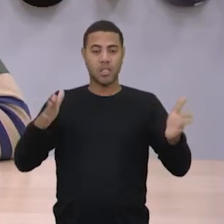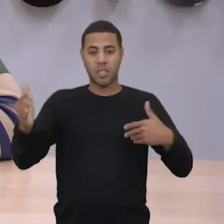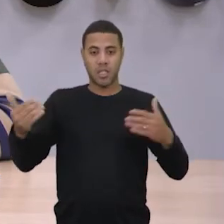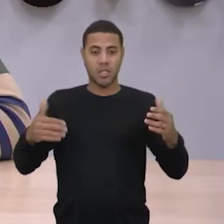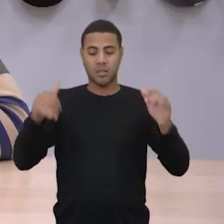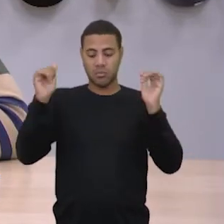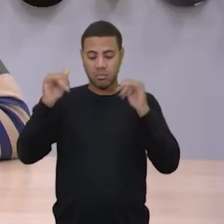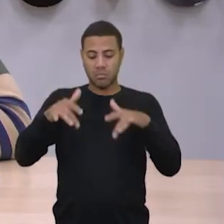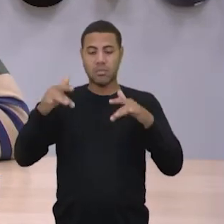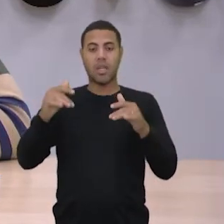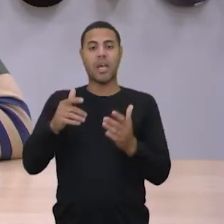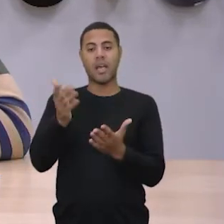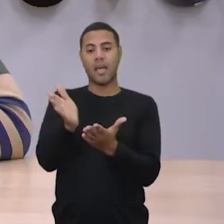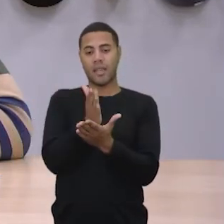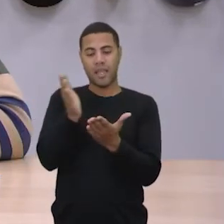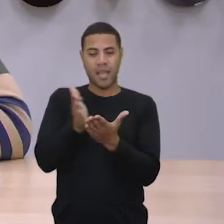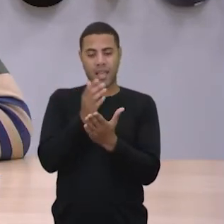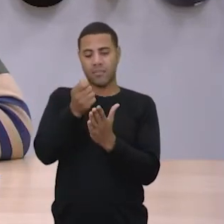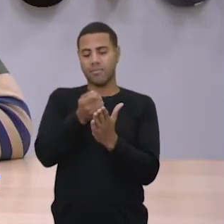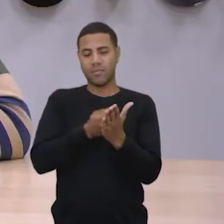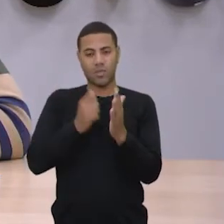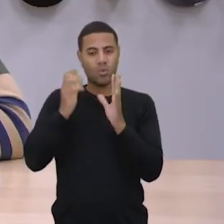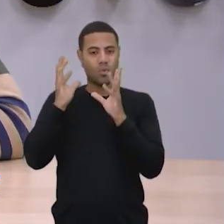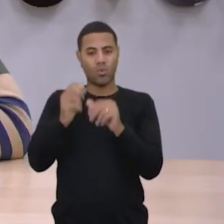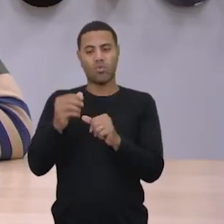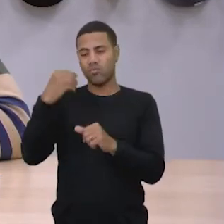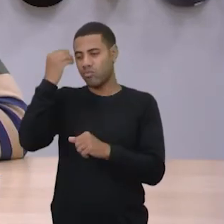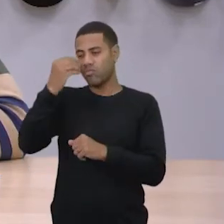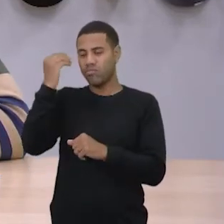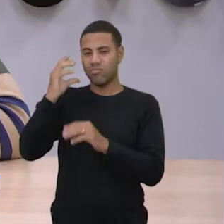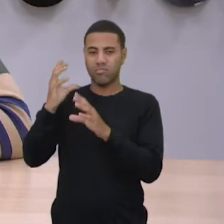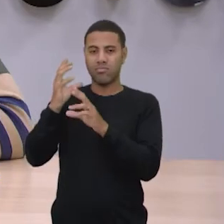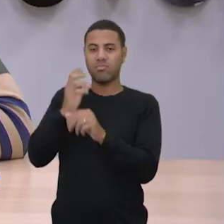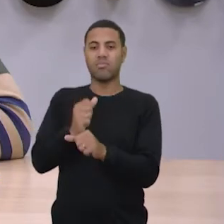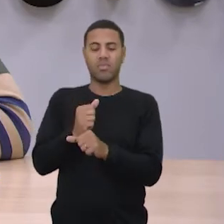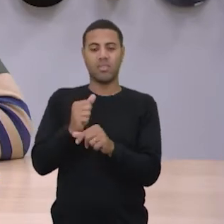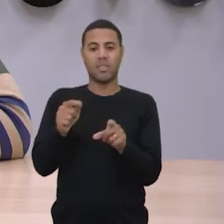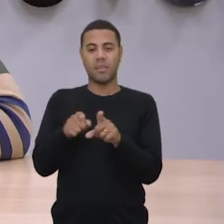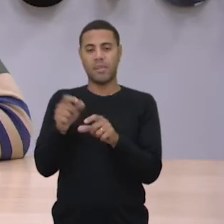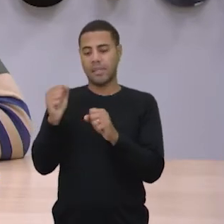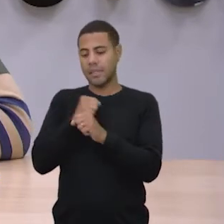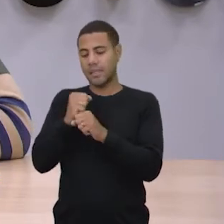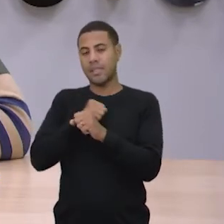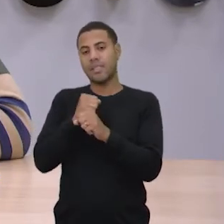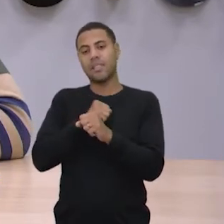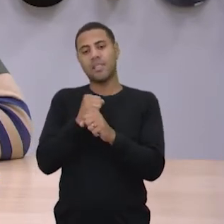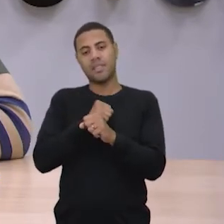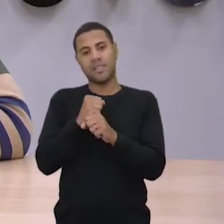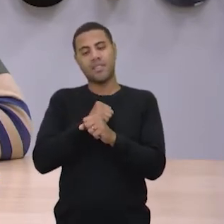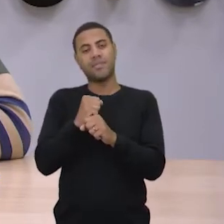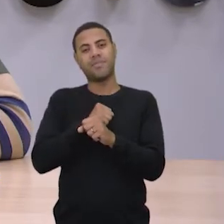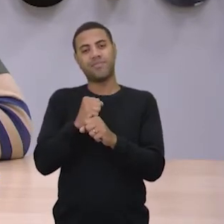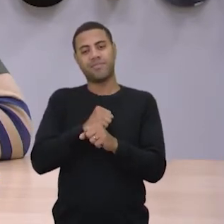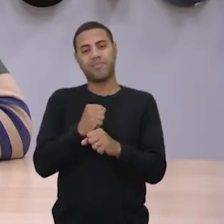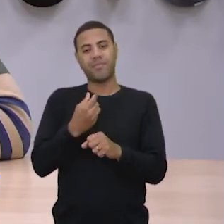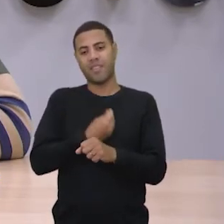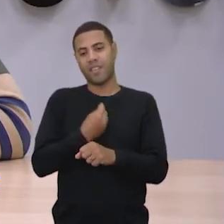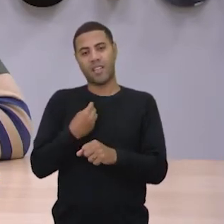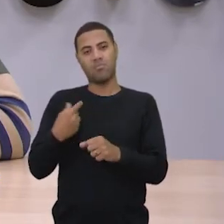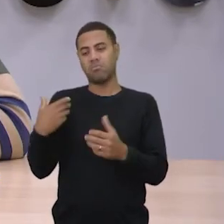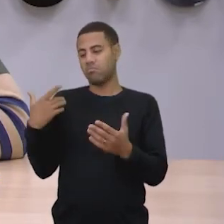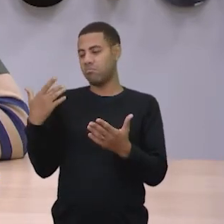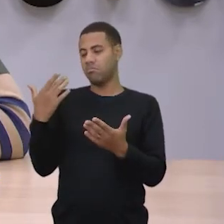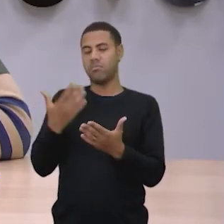anotações de todos os experimentos que ele realizou durante toda uma